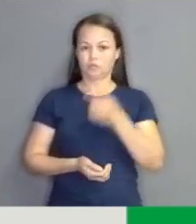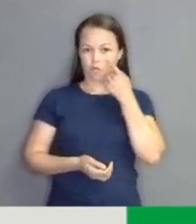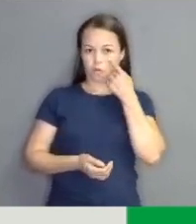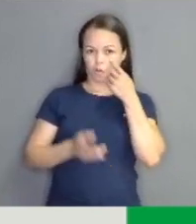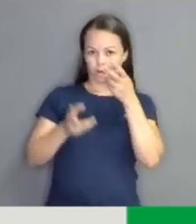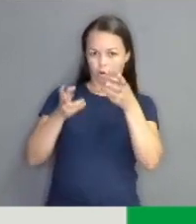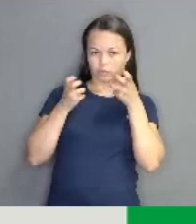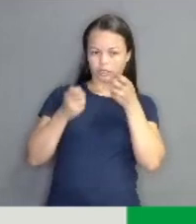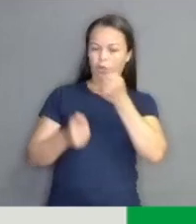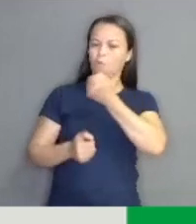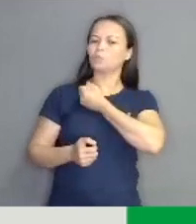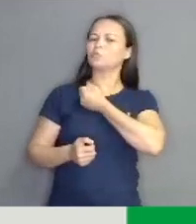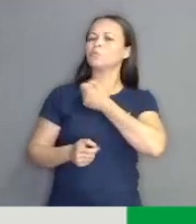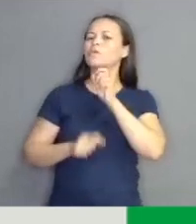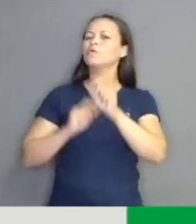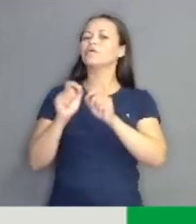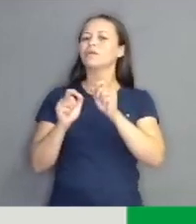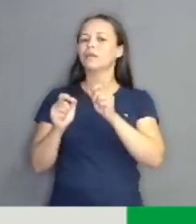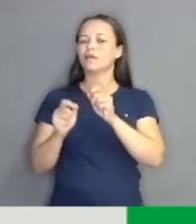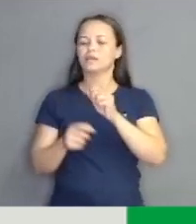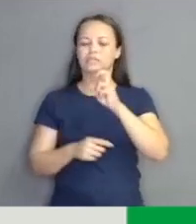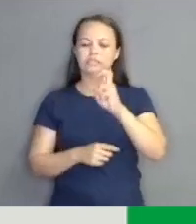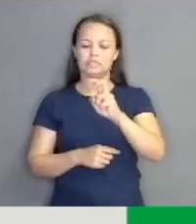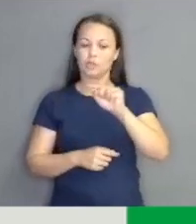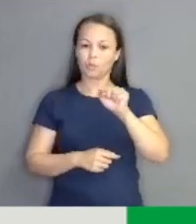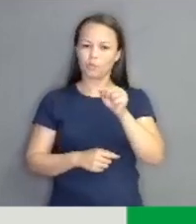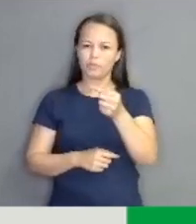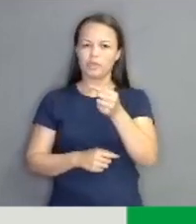Ó, o número é